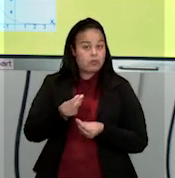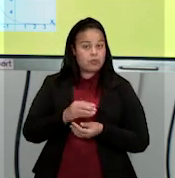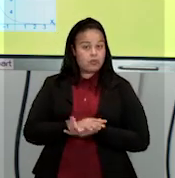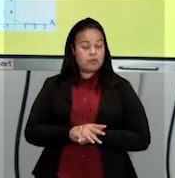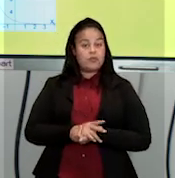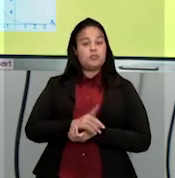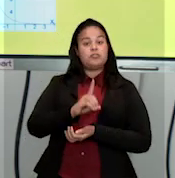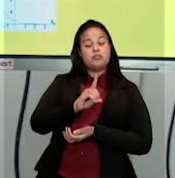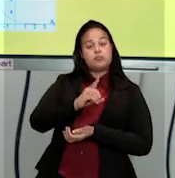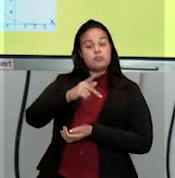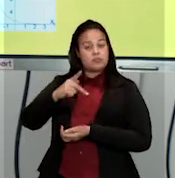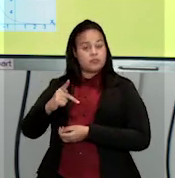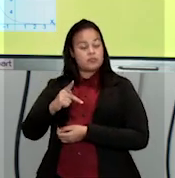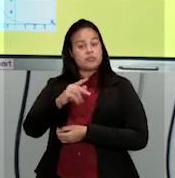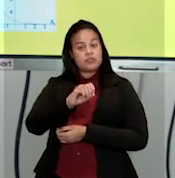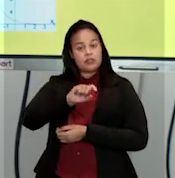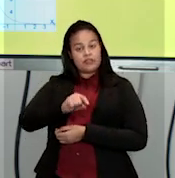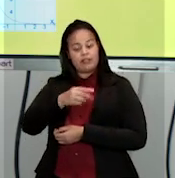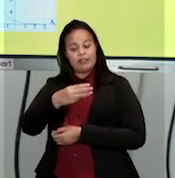periódica,